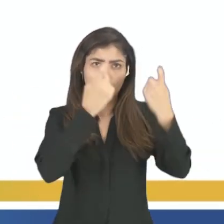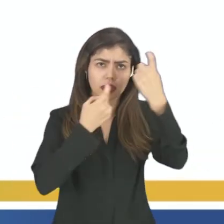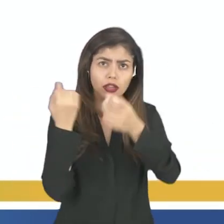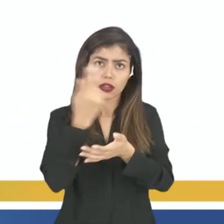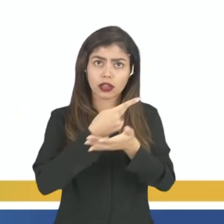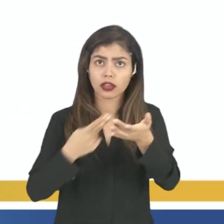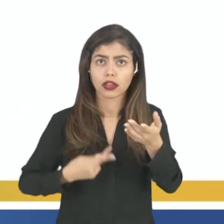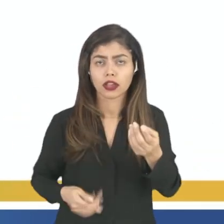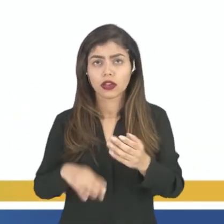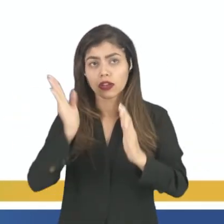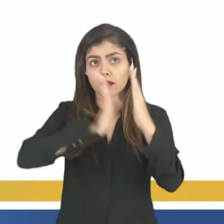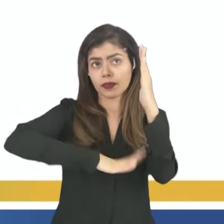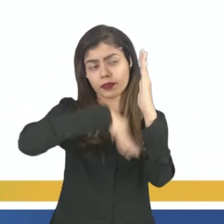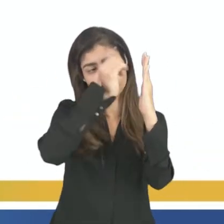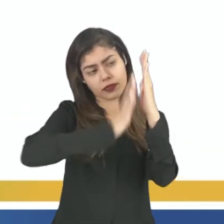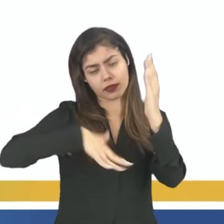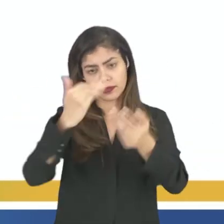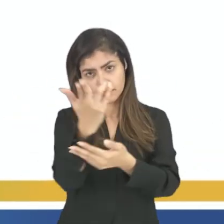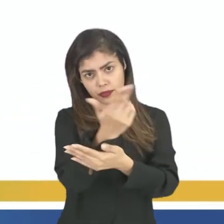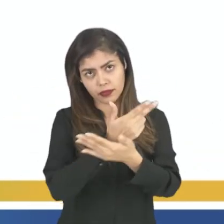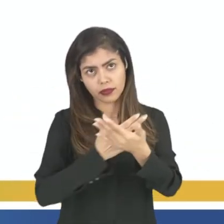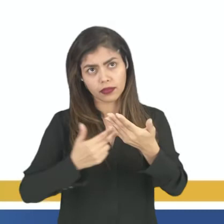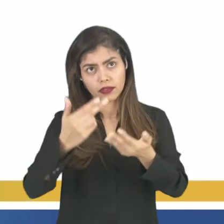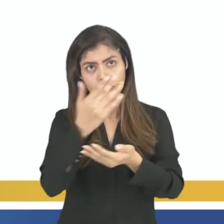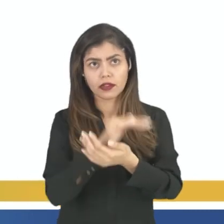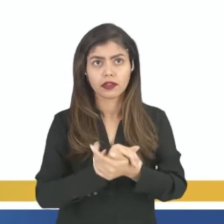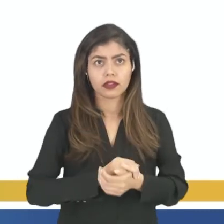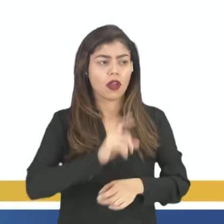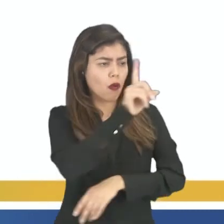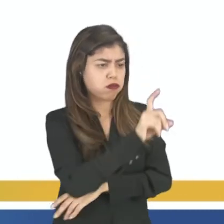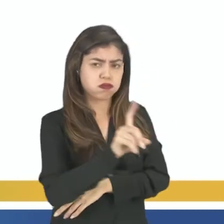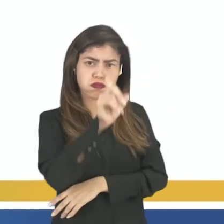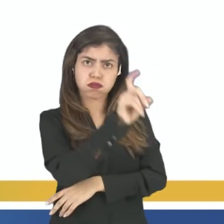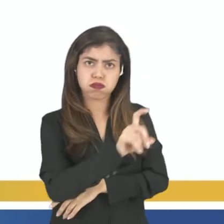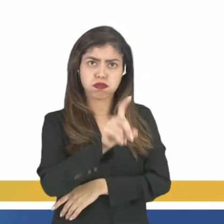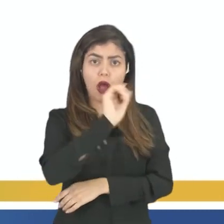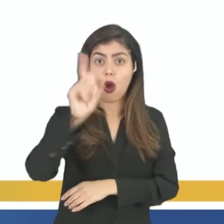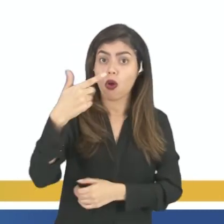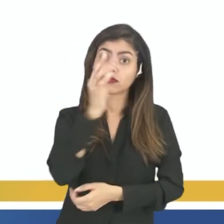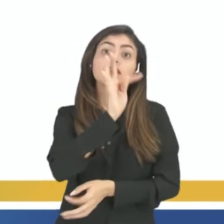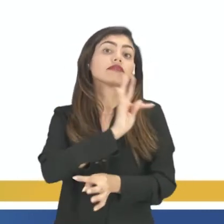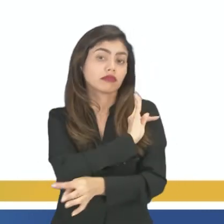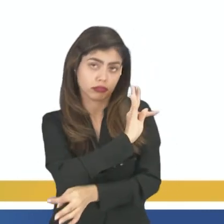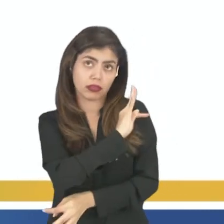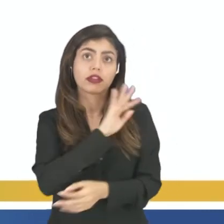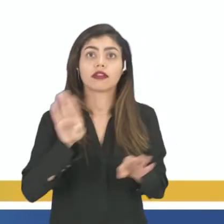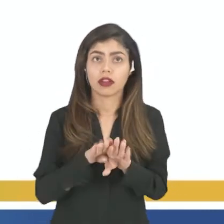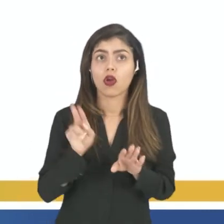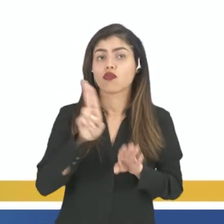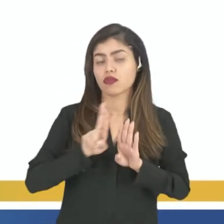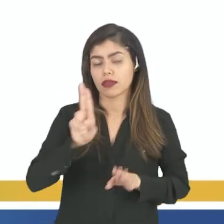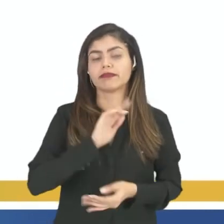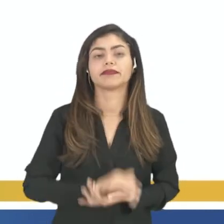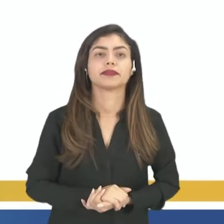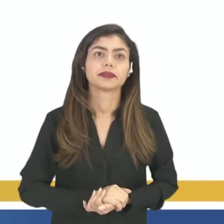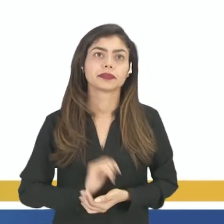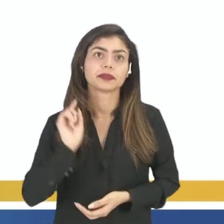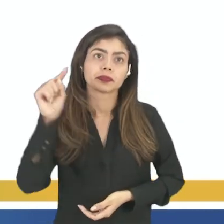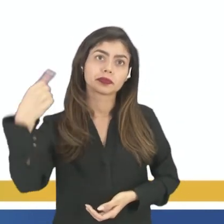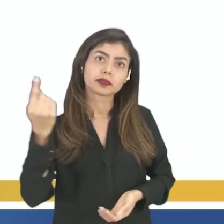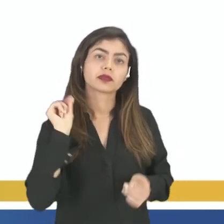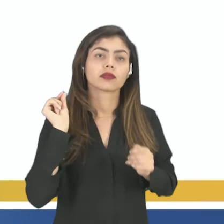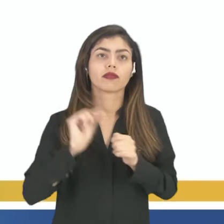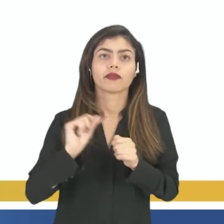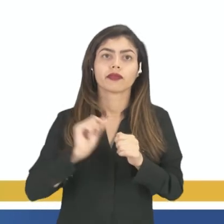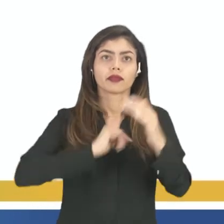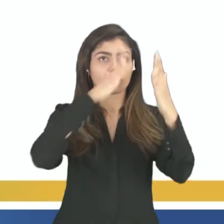meio de uma pintura, um desenho, um grafite ou uma outra técnica que você queira usar. Depois, faça